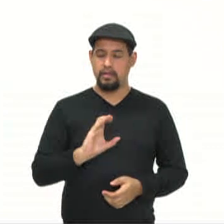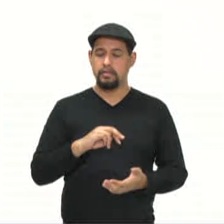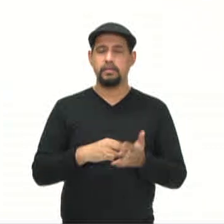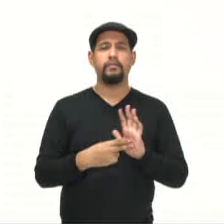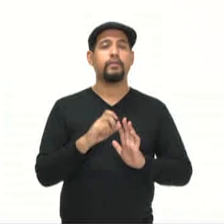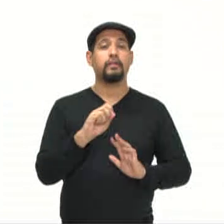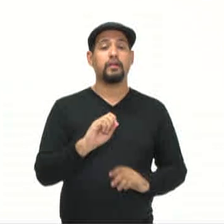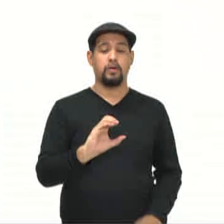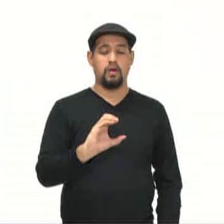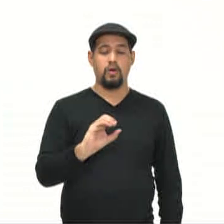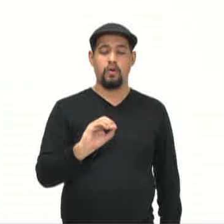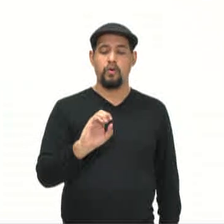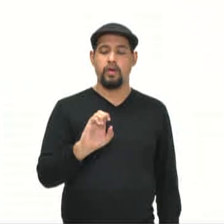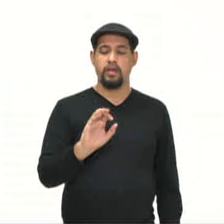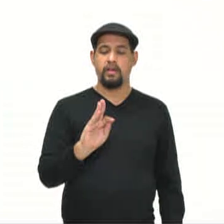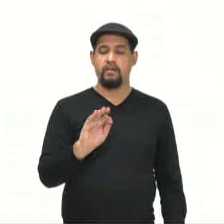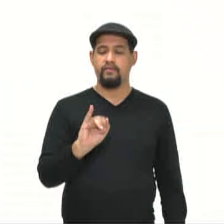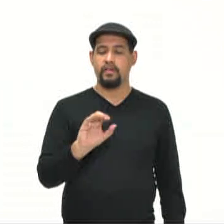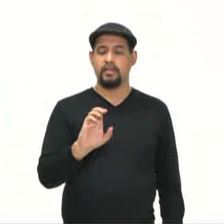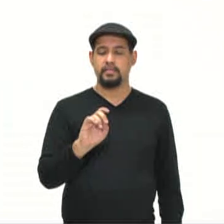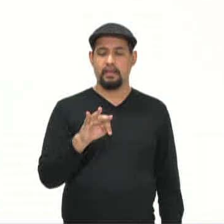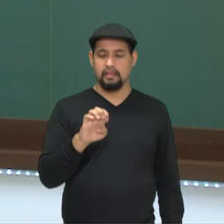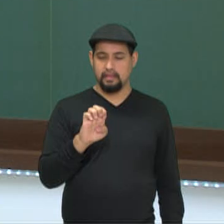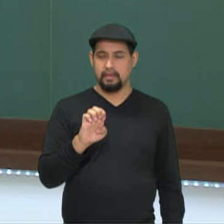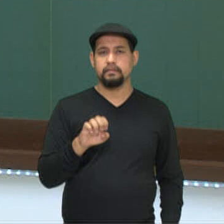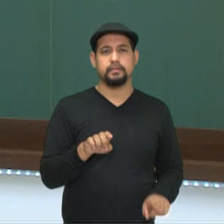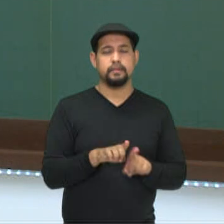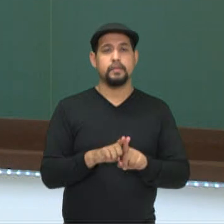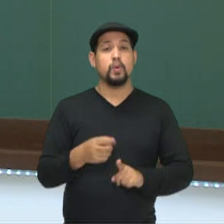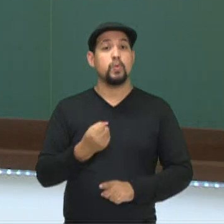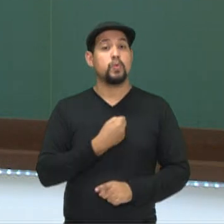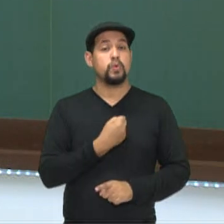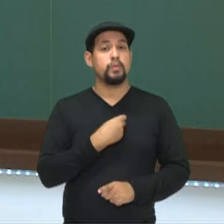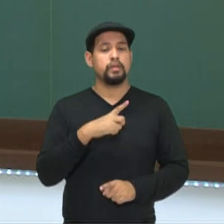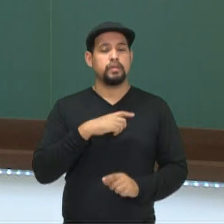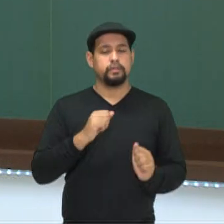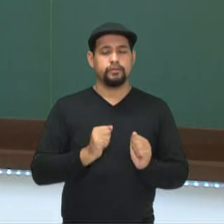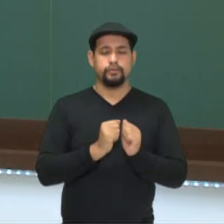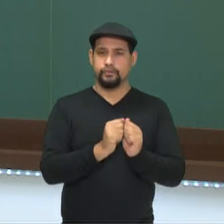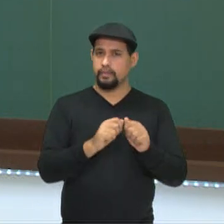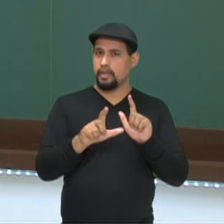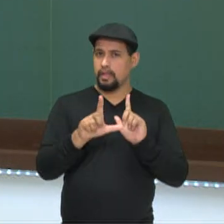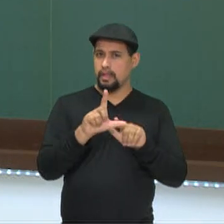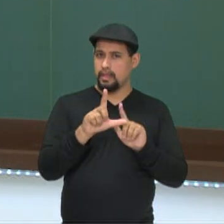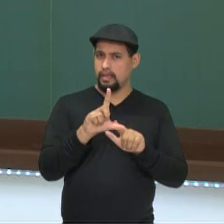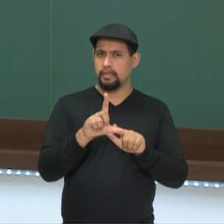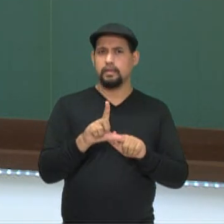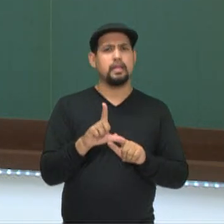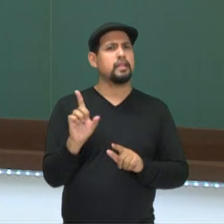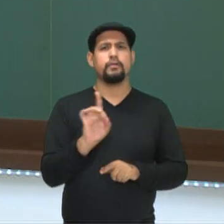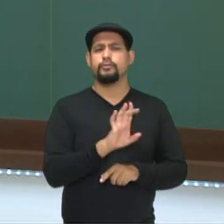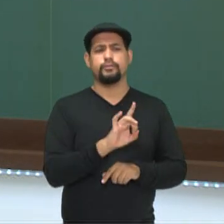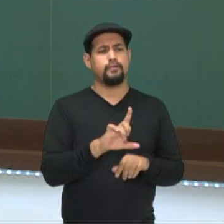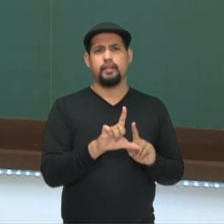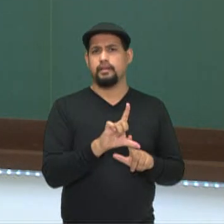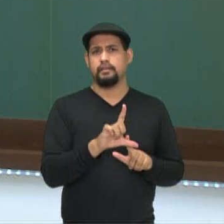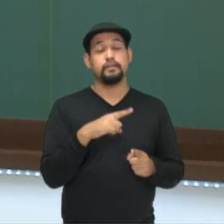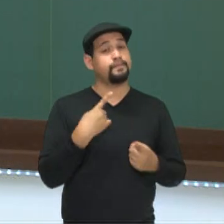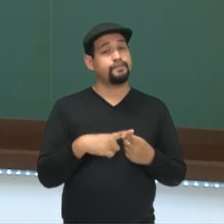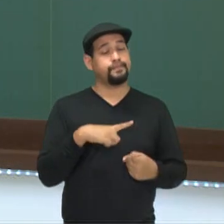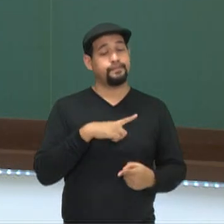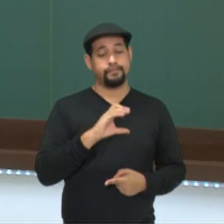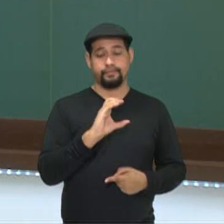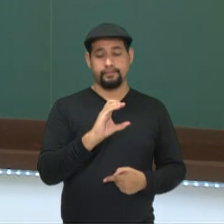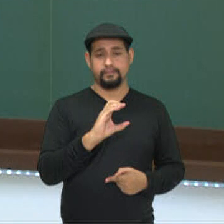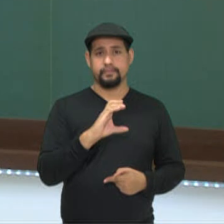chamados coeficientes da equação. Então, os números que acompanham a letra ali, e não só a letra, né? Porque eu tenho o C